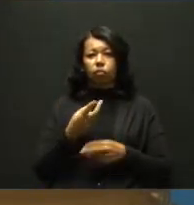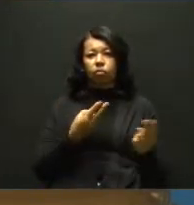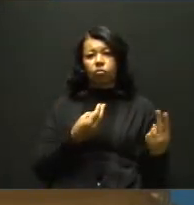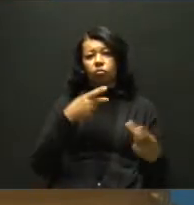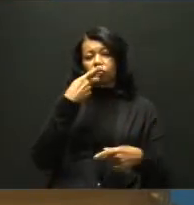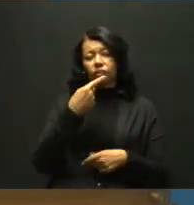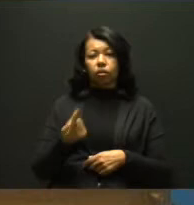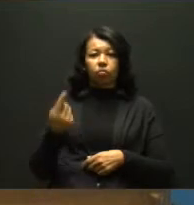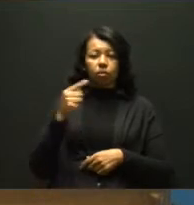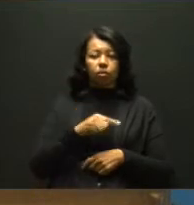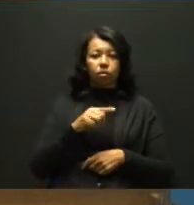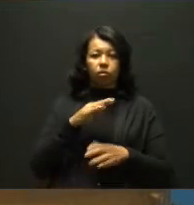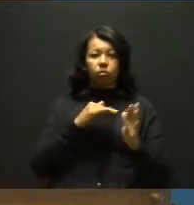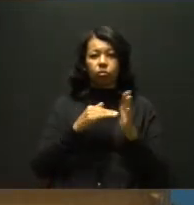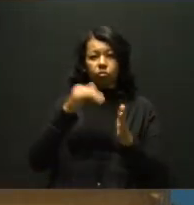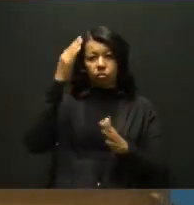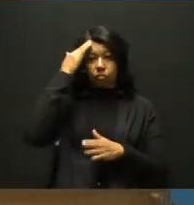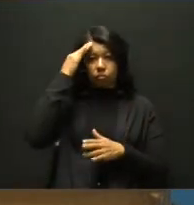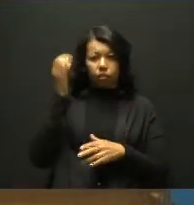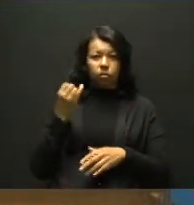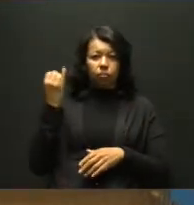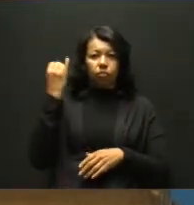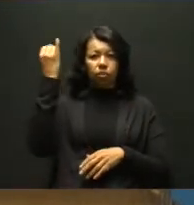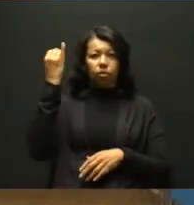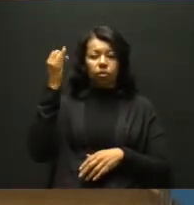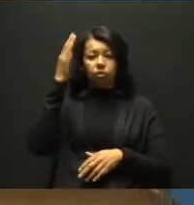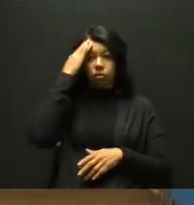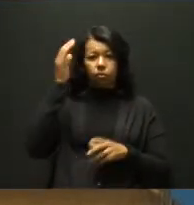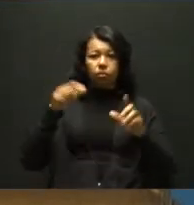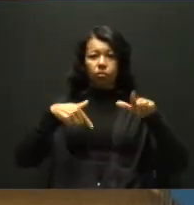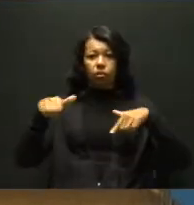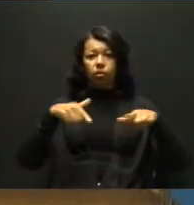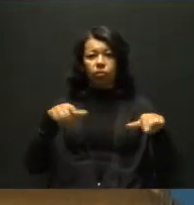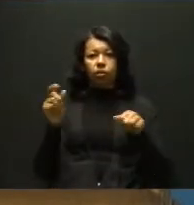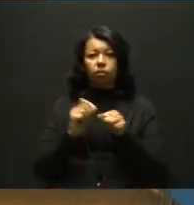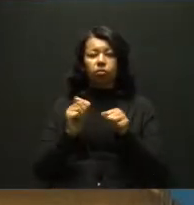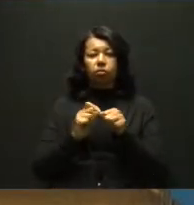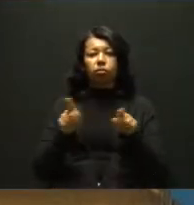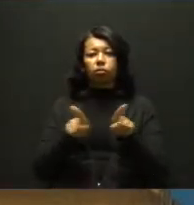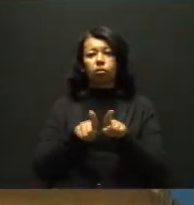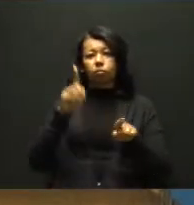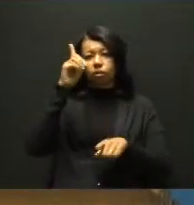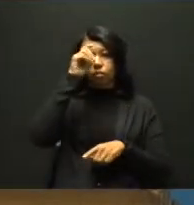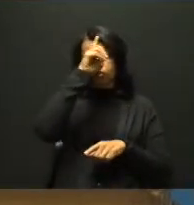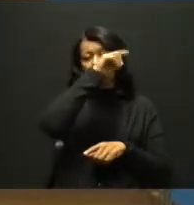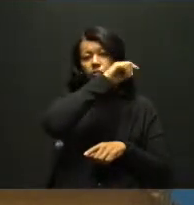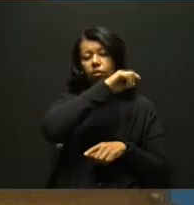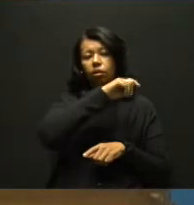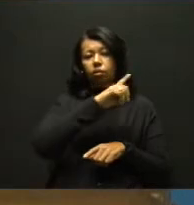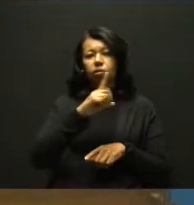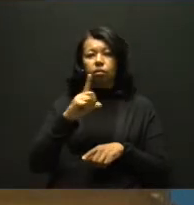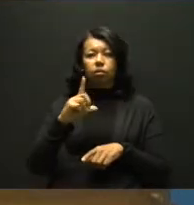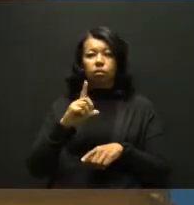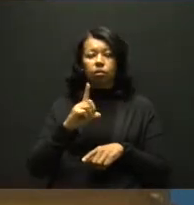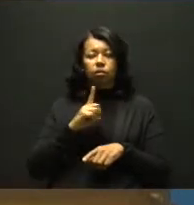falado aqui todos sabem da importância todos sabem do trabalho prestado e também das dificuldades enfrentadas